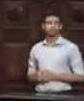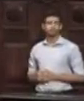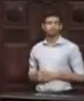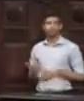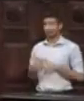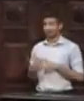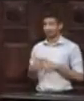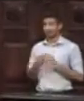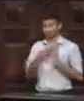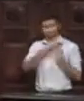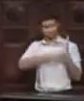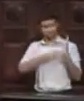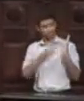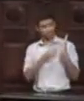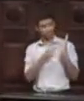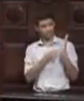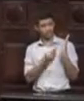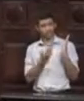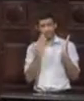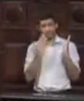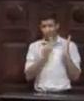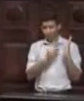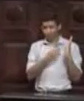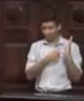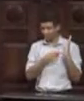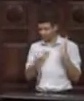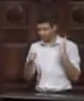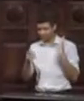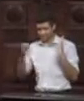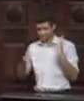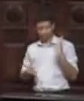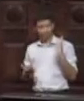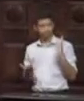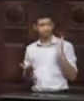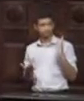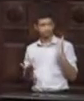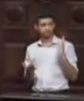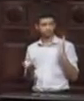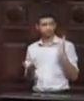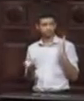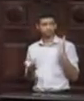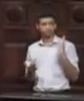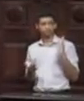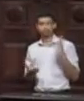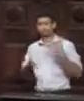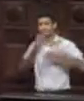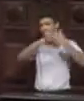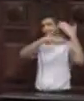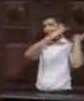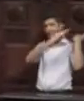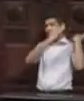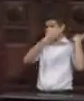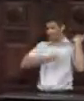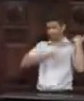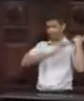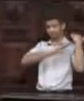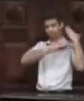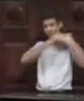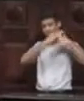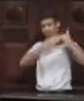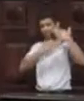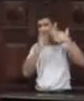Ali desmoraliza o CONFAZ naquilo que vinha procedendo de forma correta